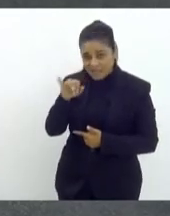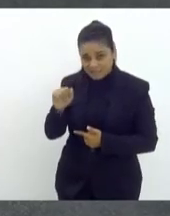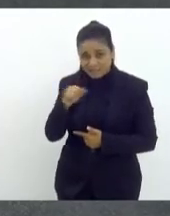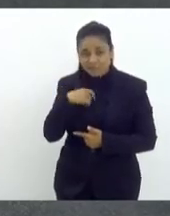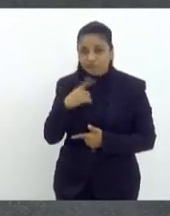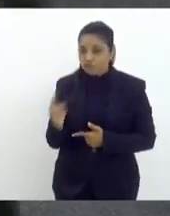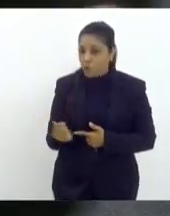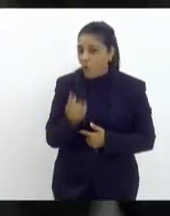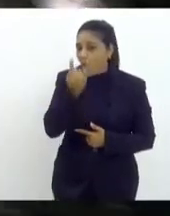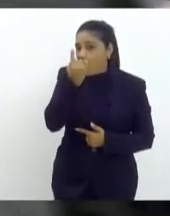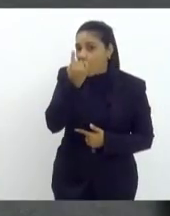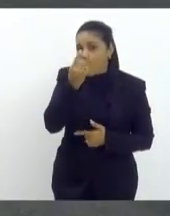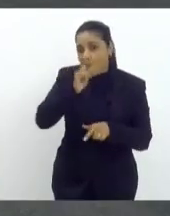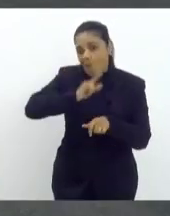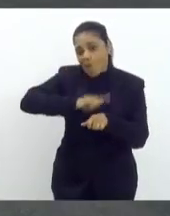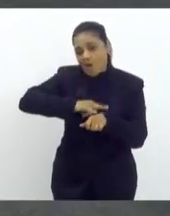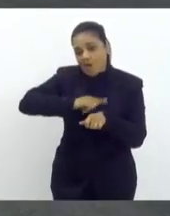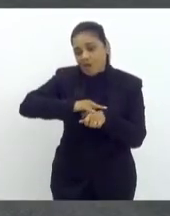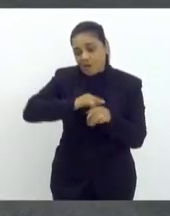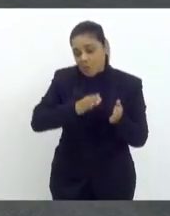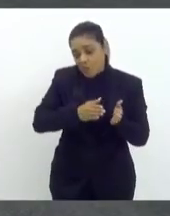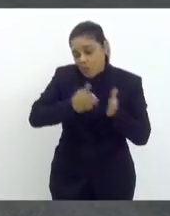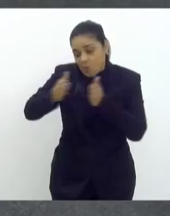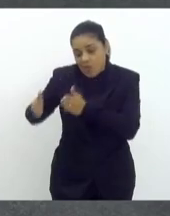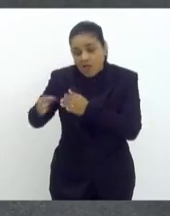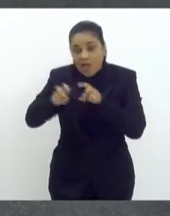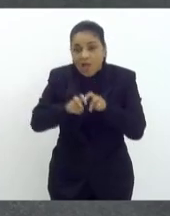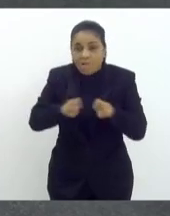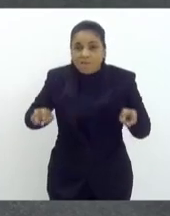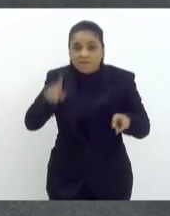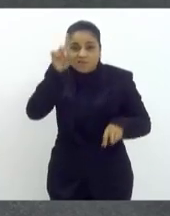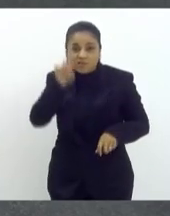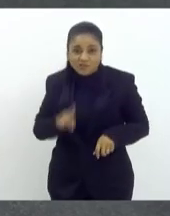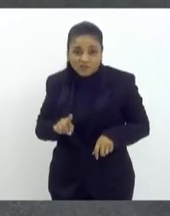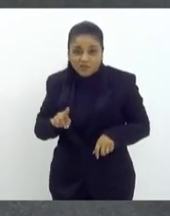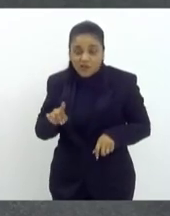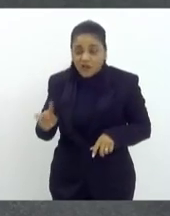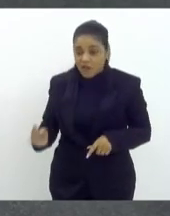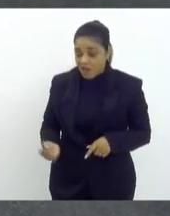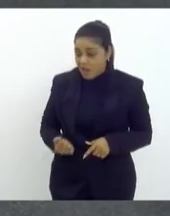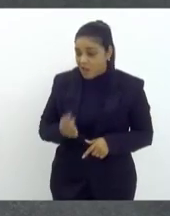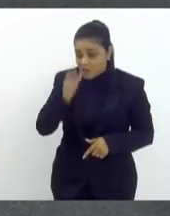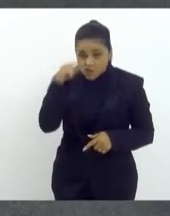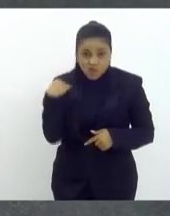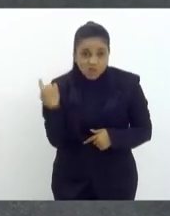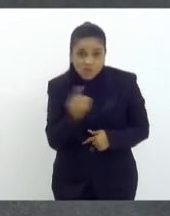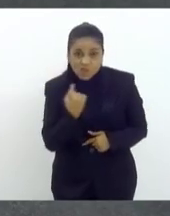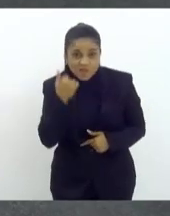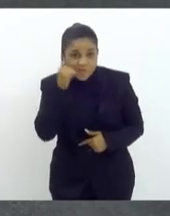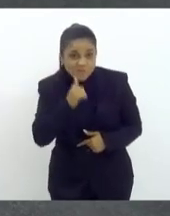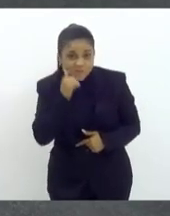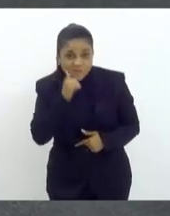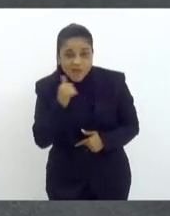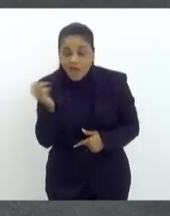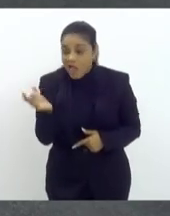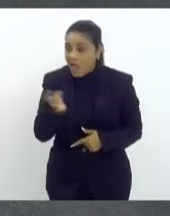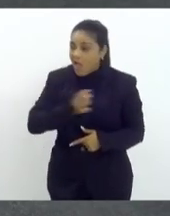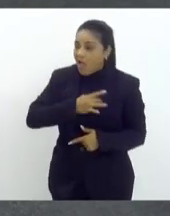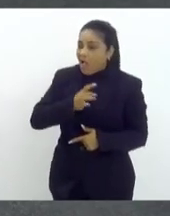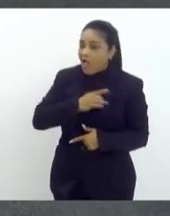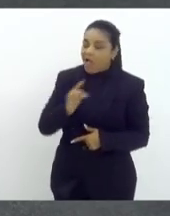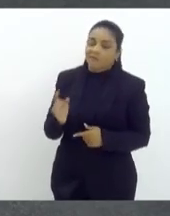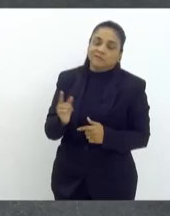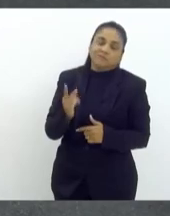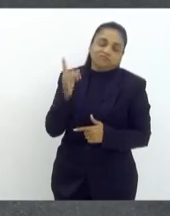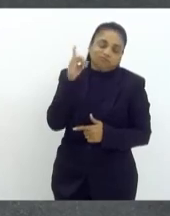um banheiro ao lado da mesa diretora e que para nós mulheres era sempre algo temerário o uso do